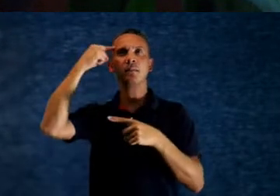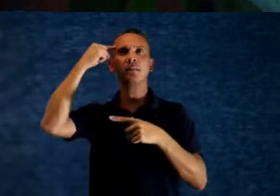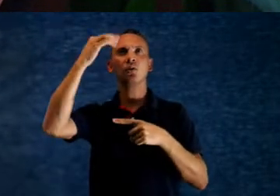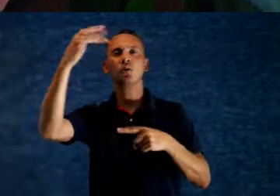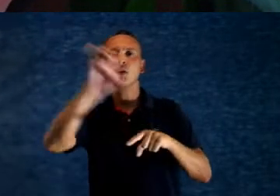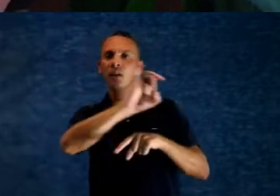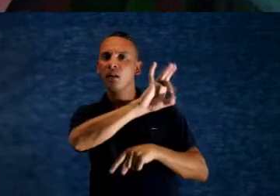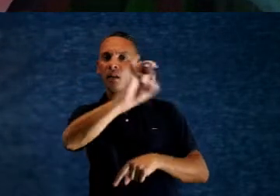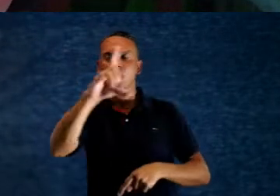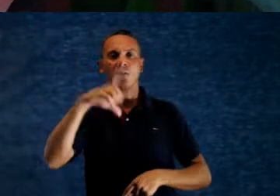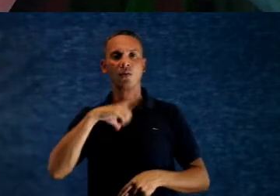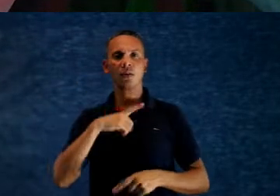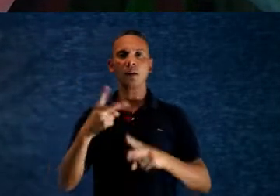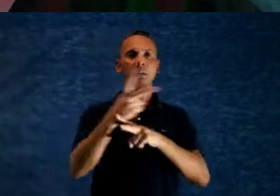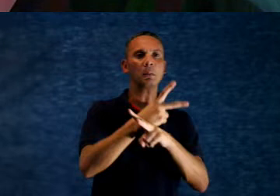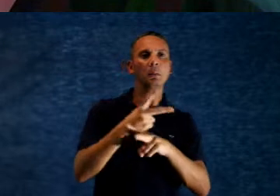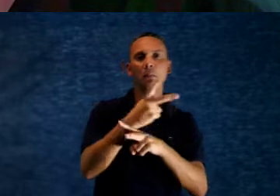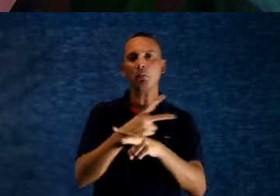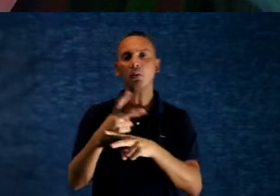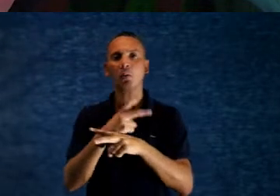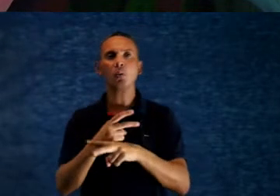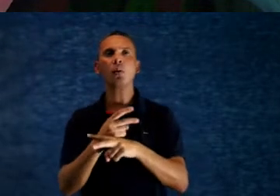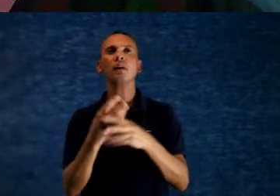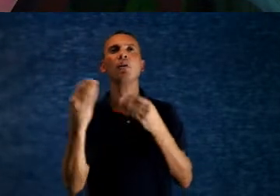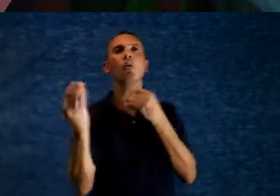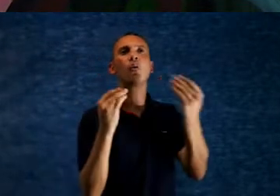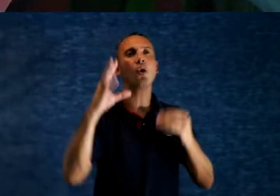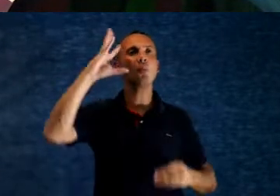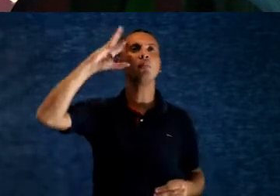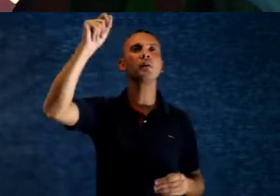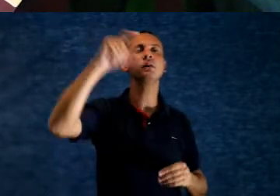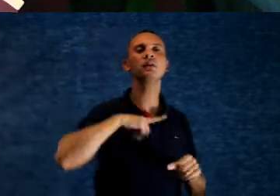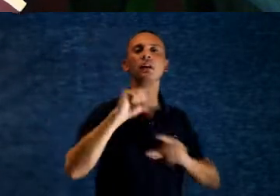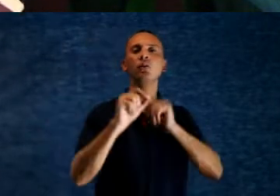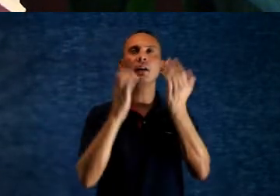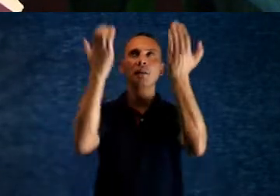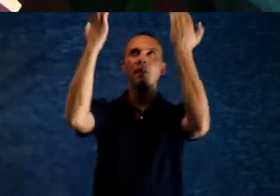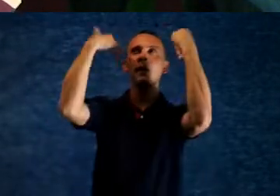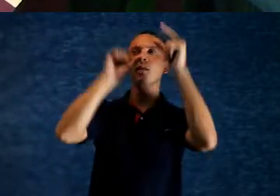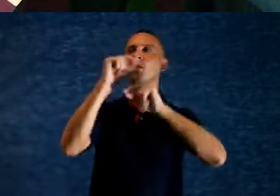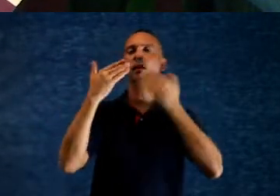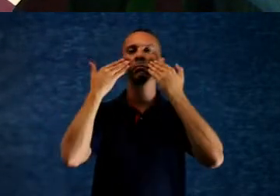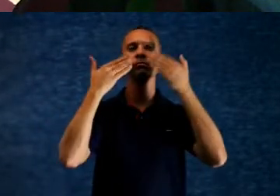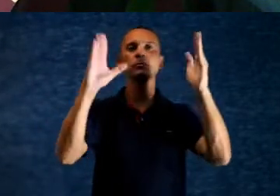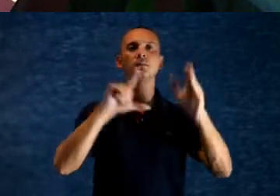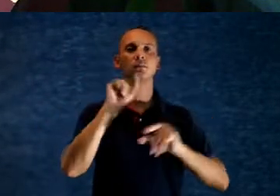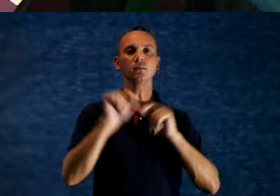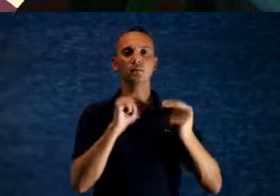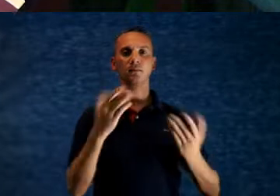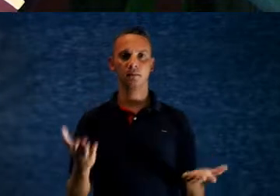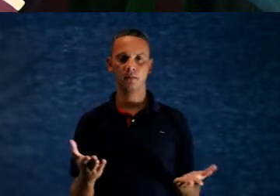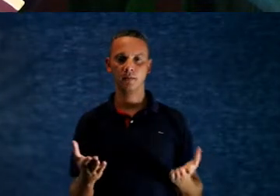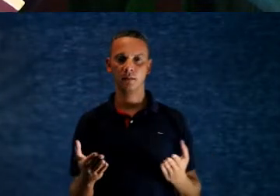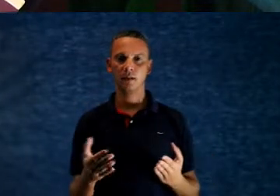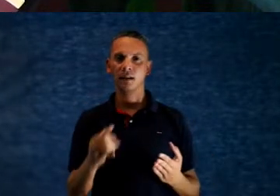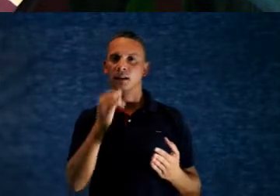se entrevê ao procurar desvendar o mistério oculto no íntimo do ser que se expõe. Comentários sobre